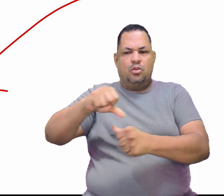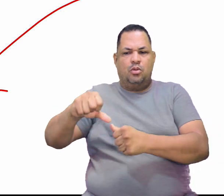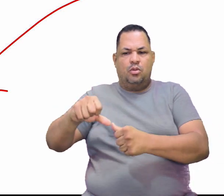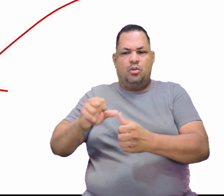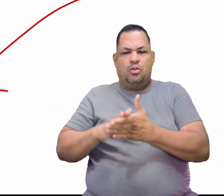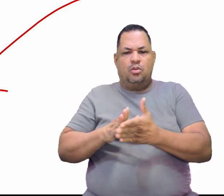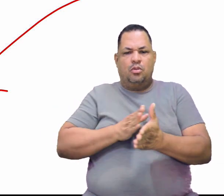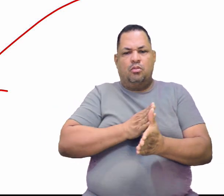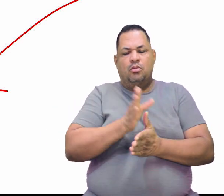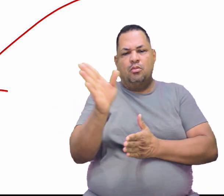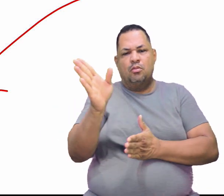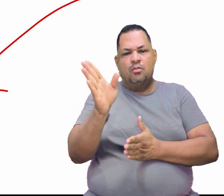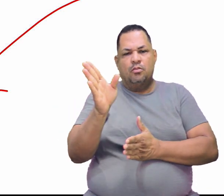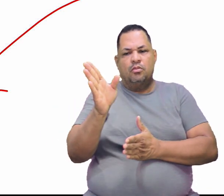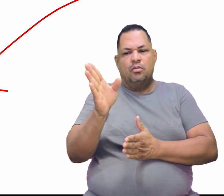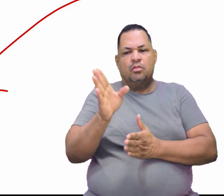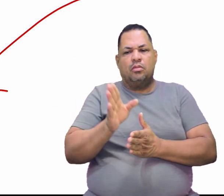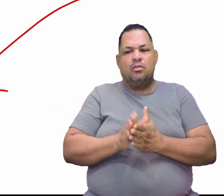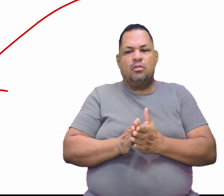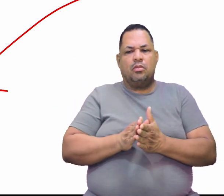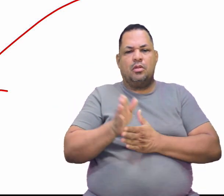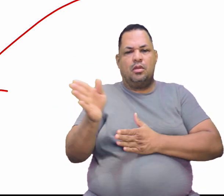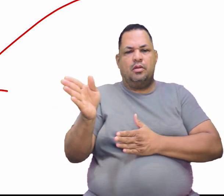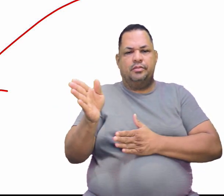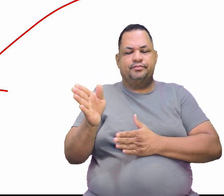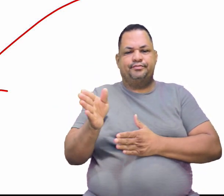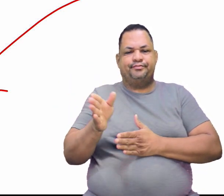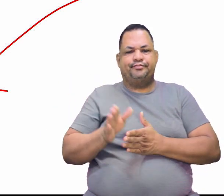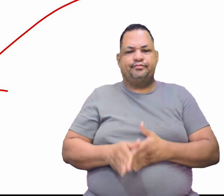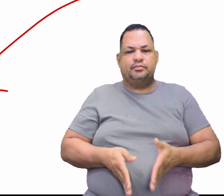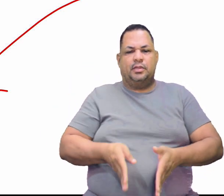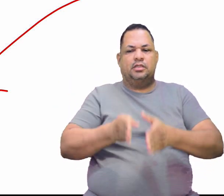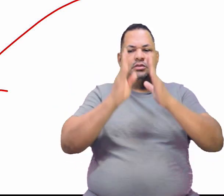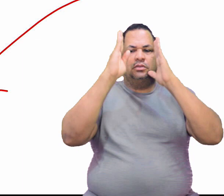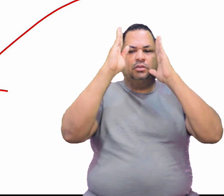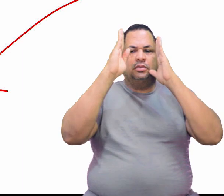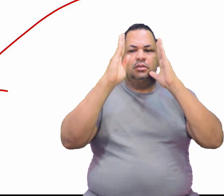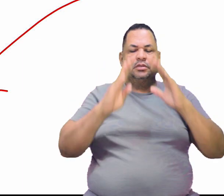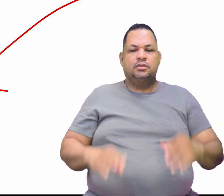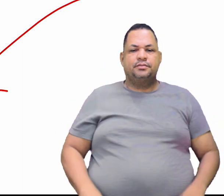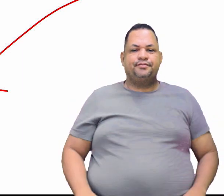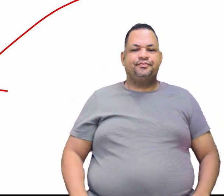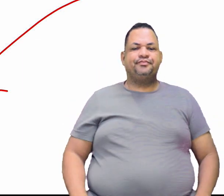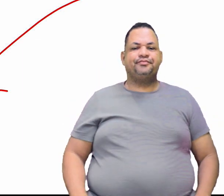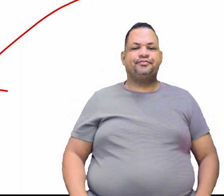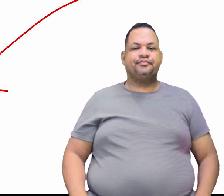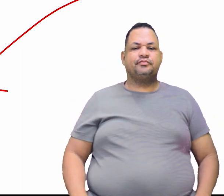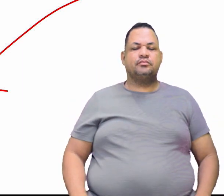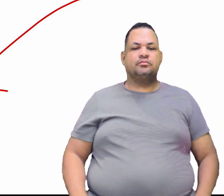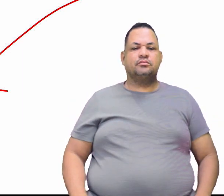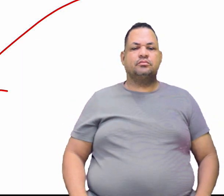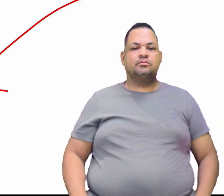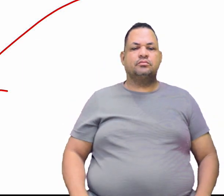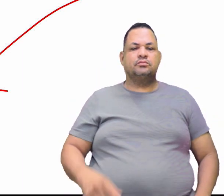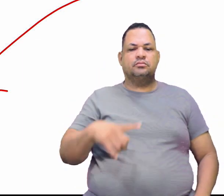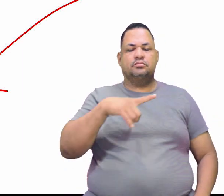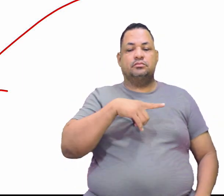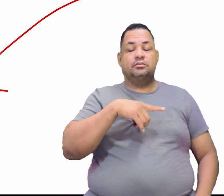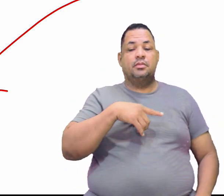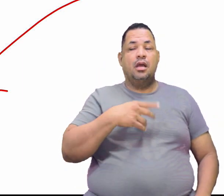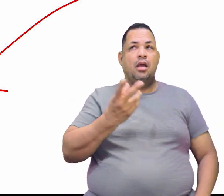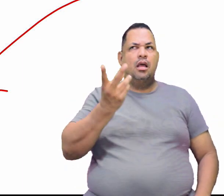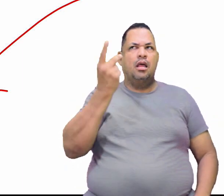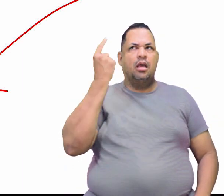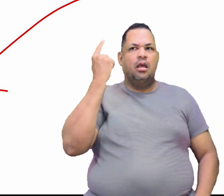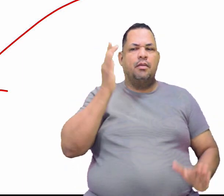ela de frente para sair para a estrada. Naquela época só existiam 2